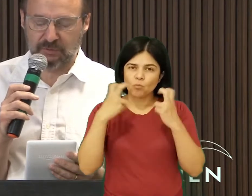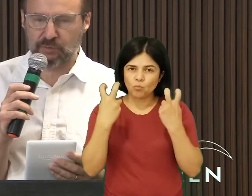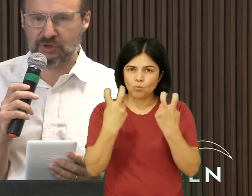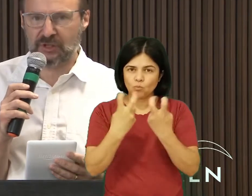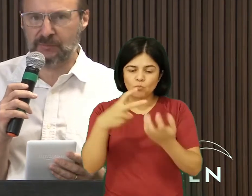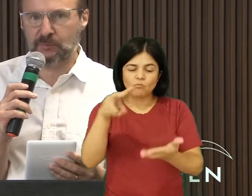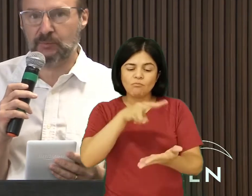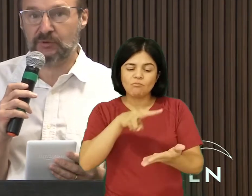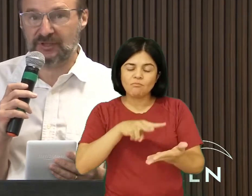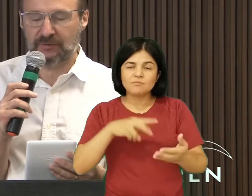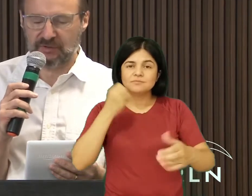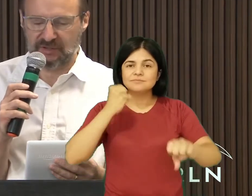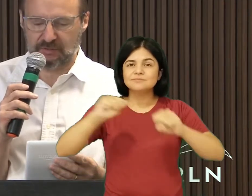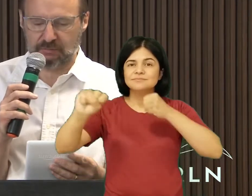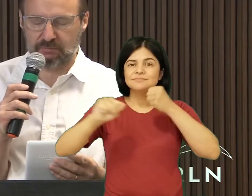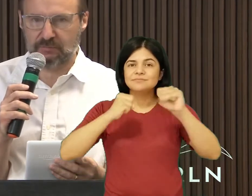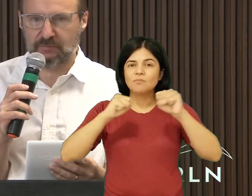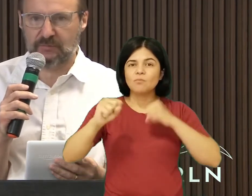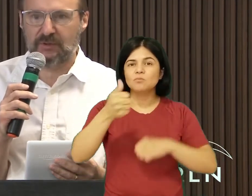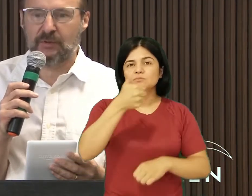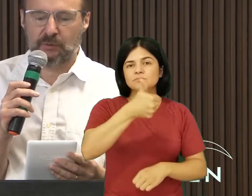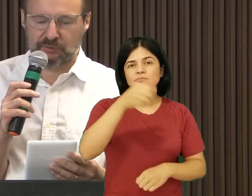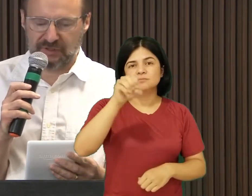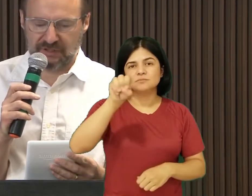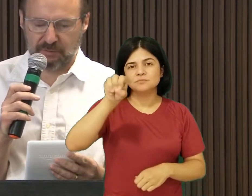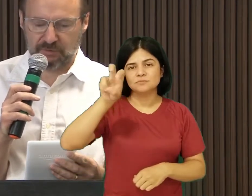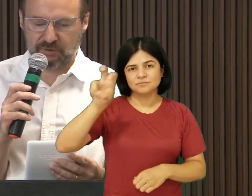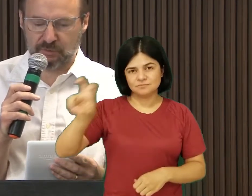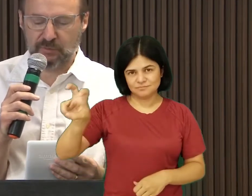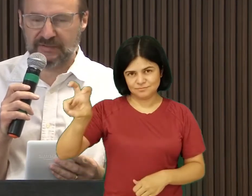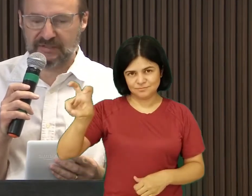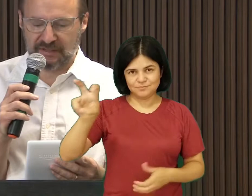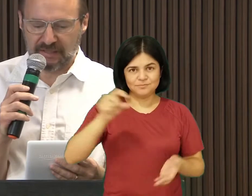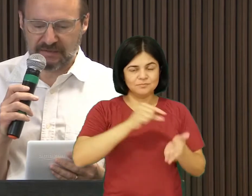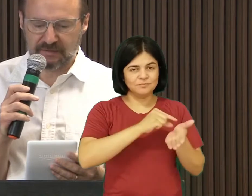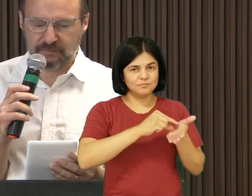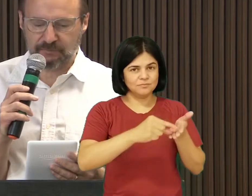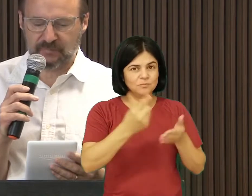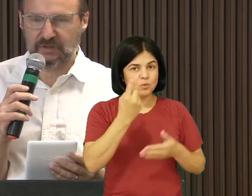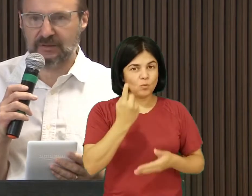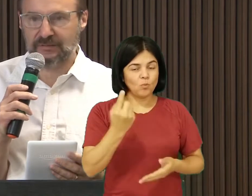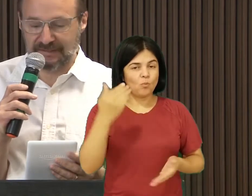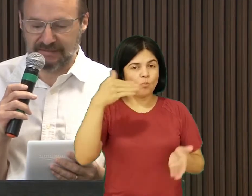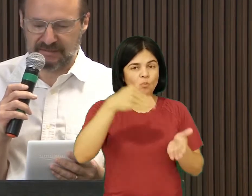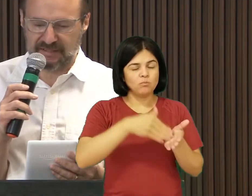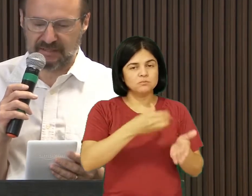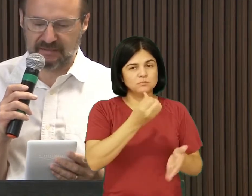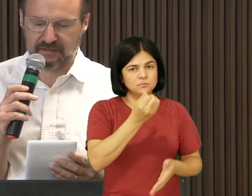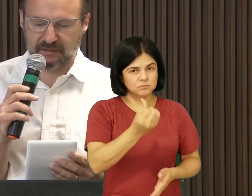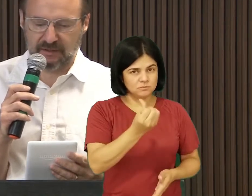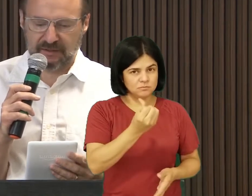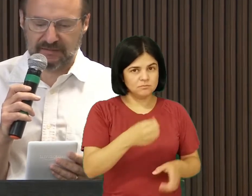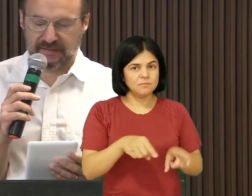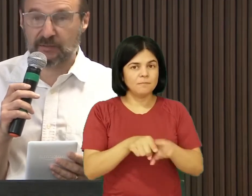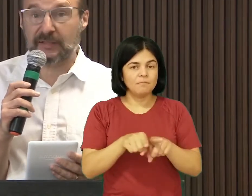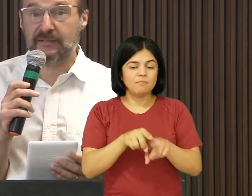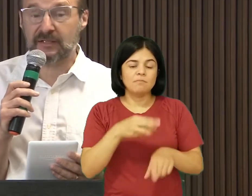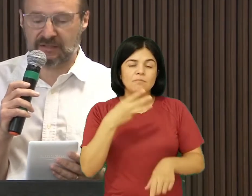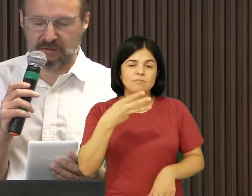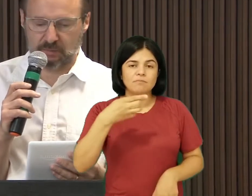versículos do Salmo 105. Os versículos 1 até 6 e 37